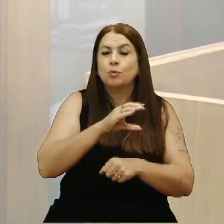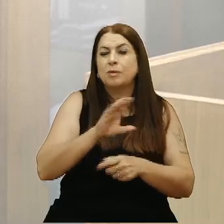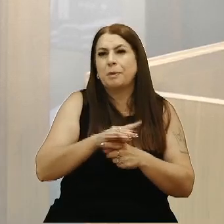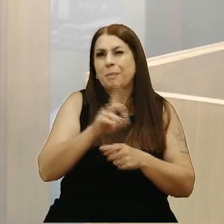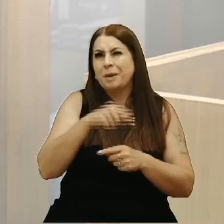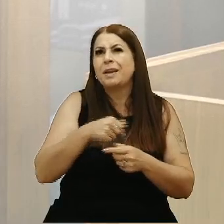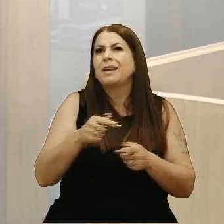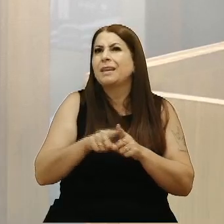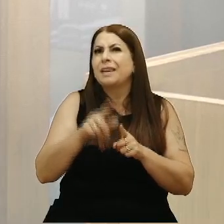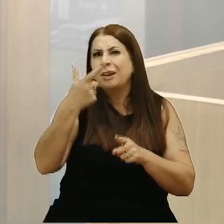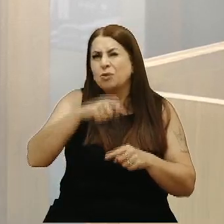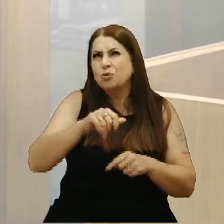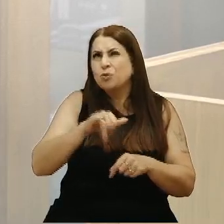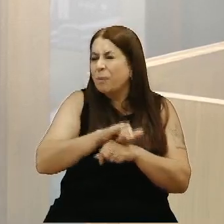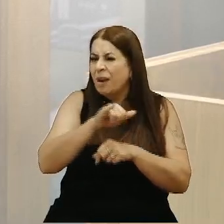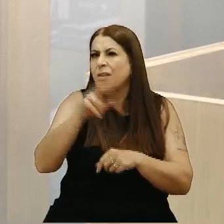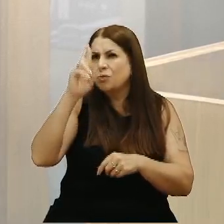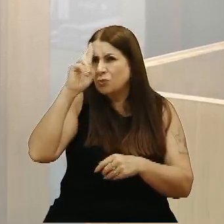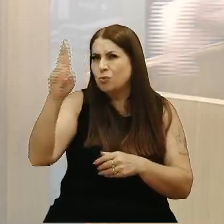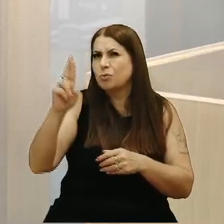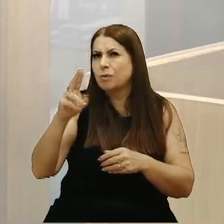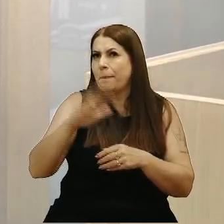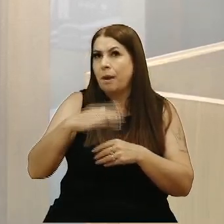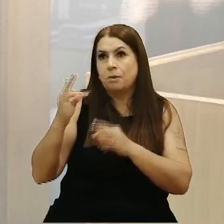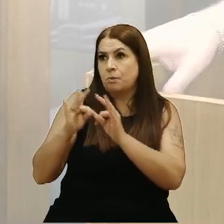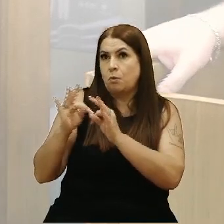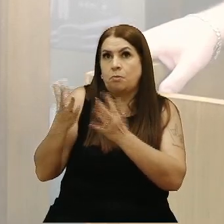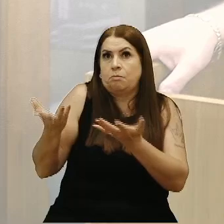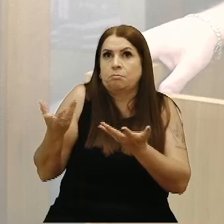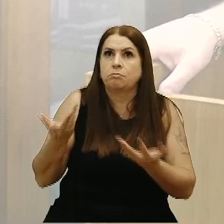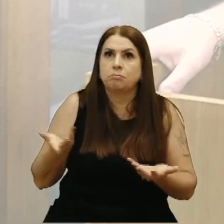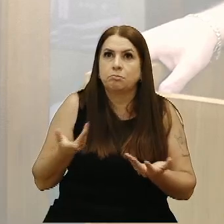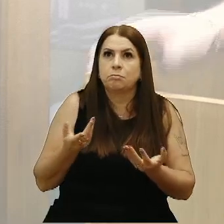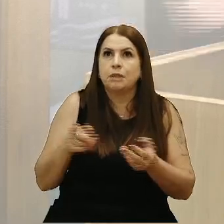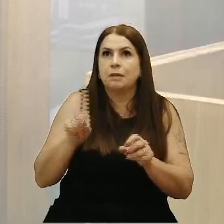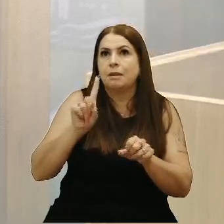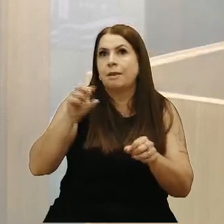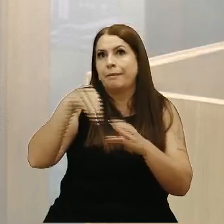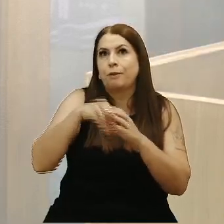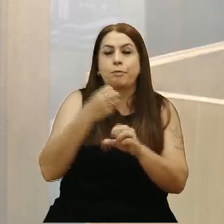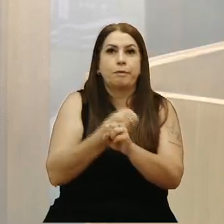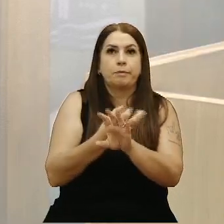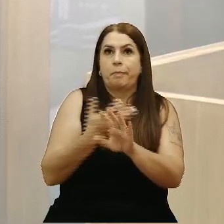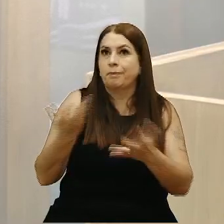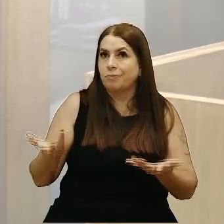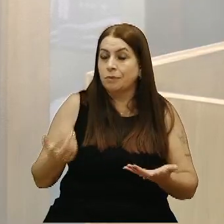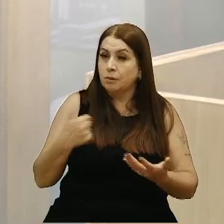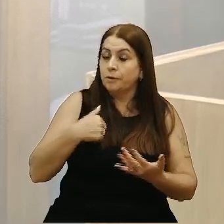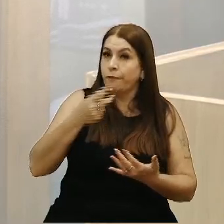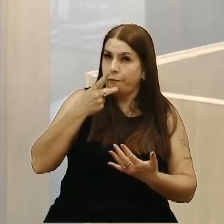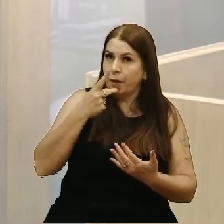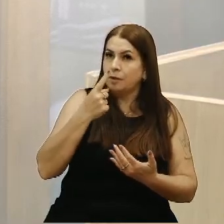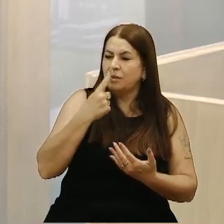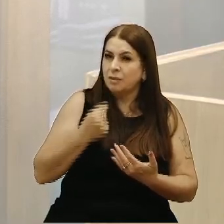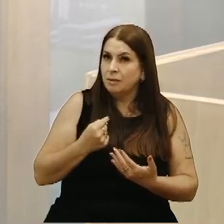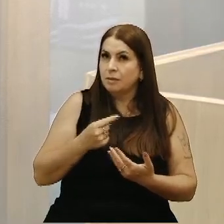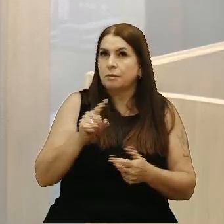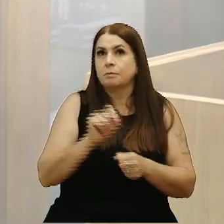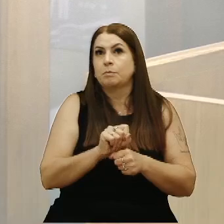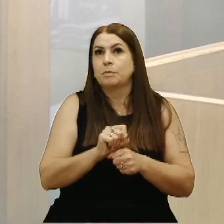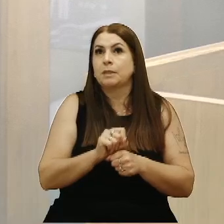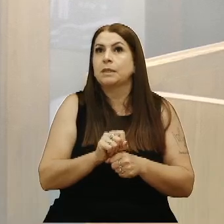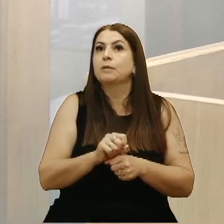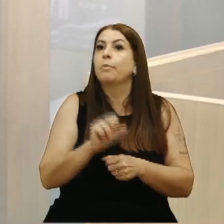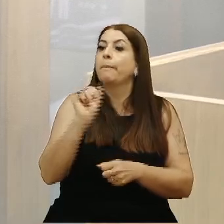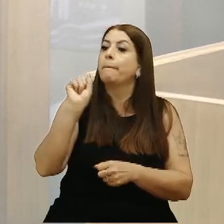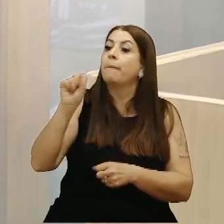engano, diretora. Mais técnico que isso não pode haver na SMED. Eu sugiro, vereadora Rose, que a senhora bata na